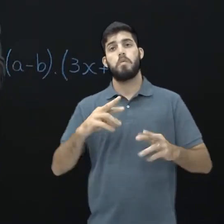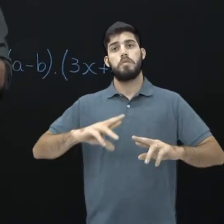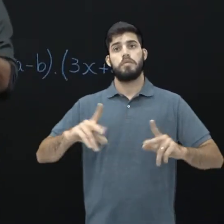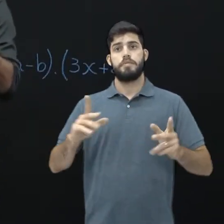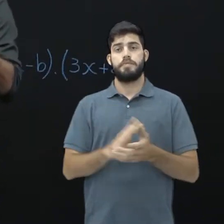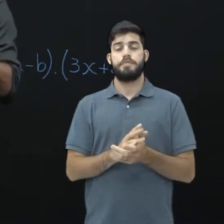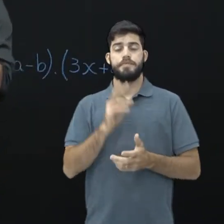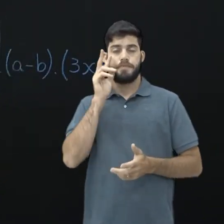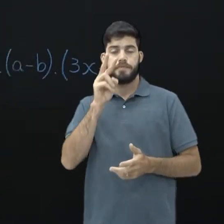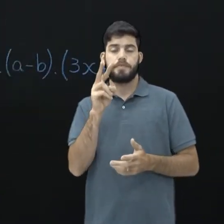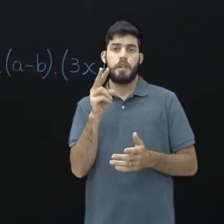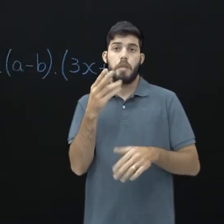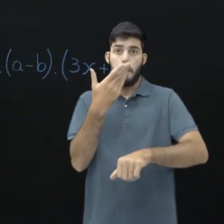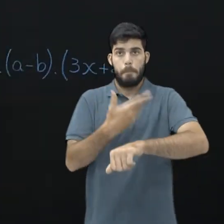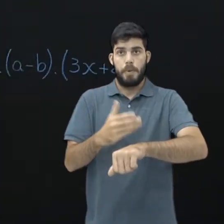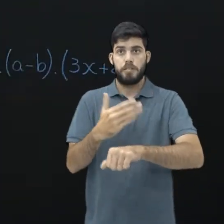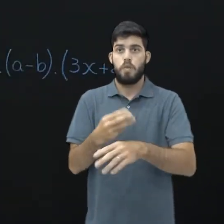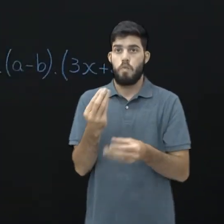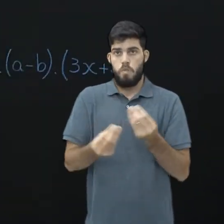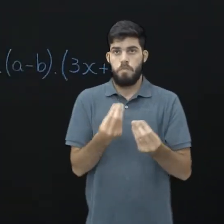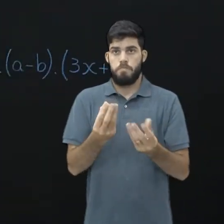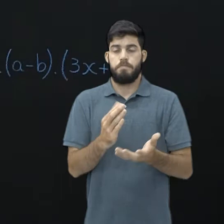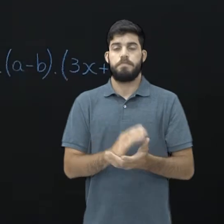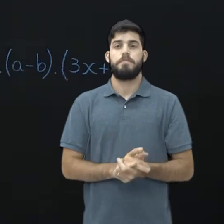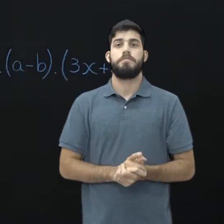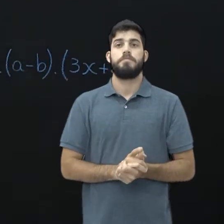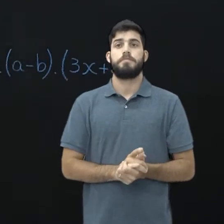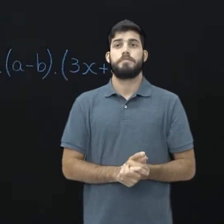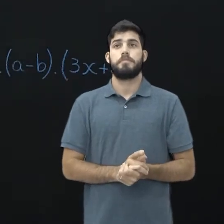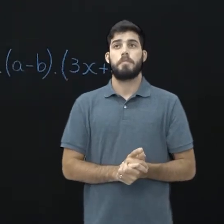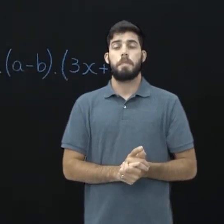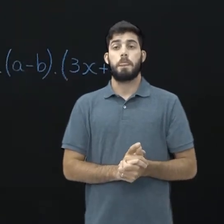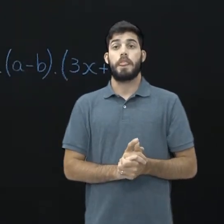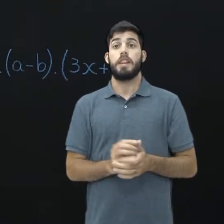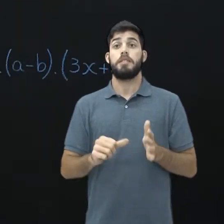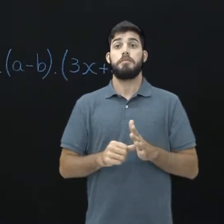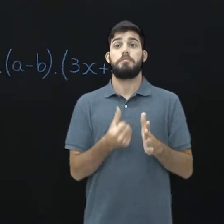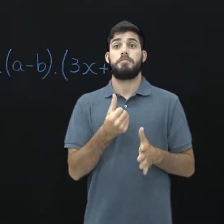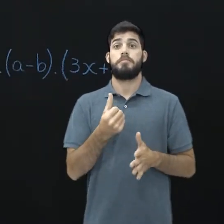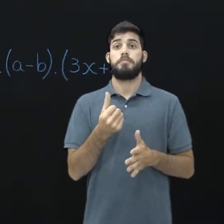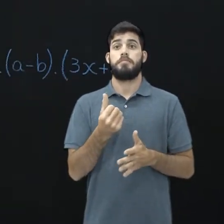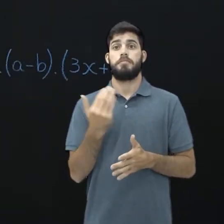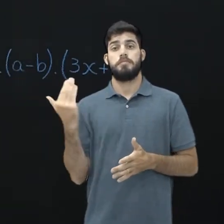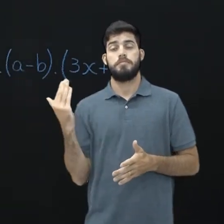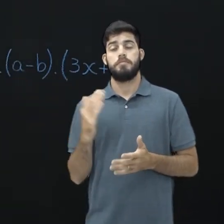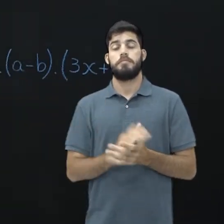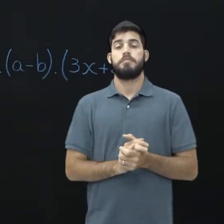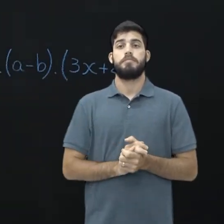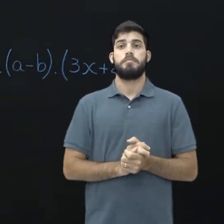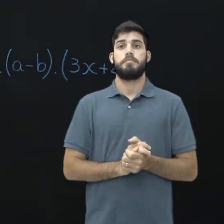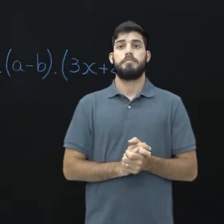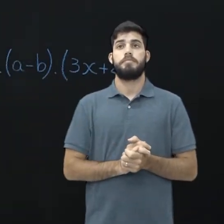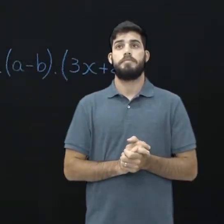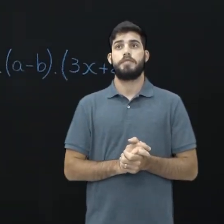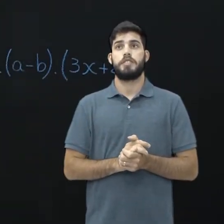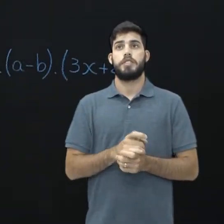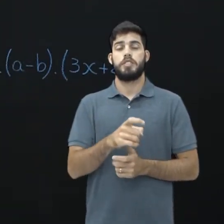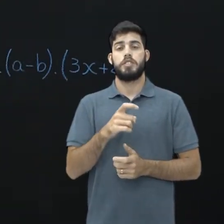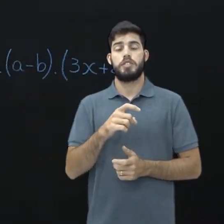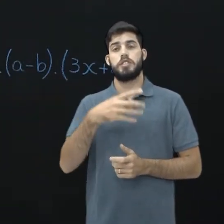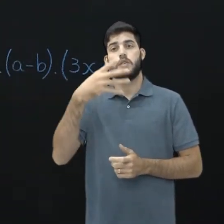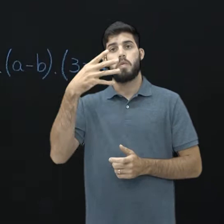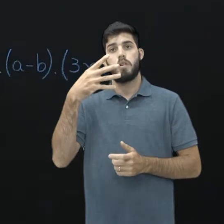analisar como é que é, então, na prática? Veja bem. Nós temos aqui nossa primeira expressão algébrica, onde ela é igual a x elevado à